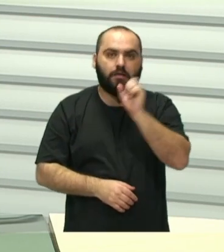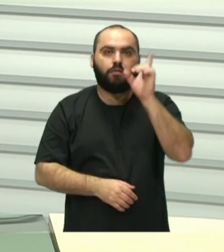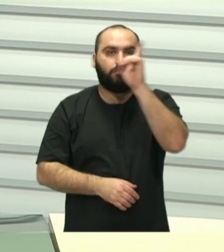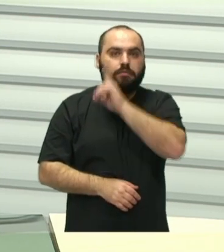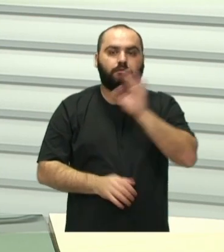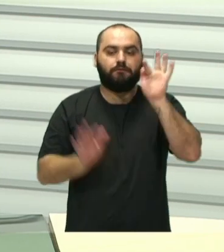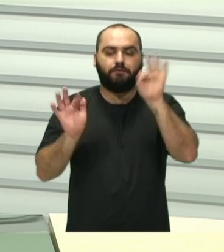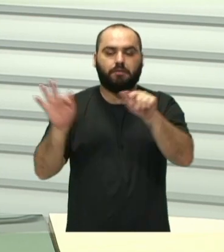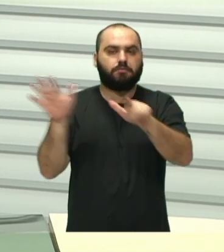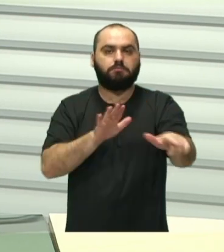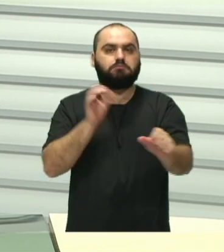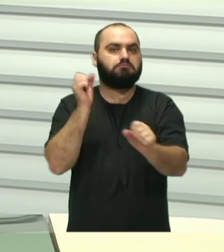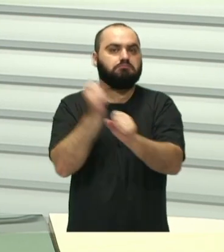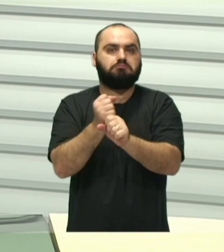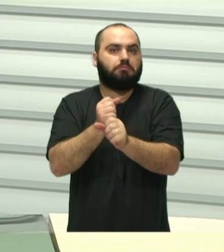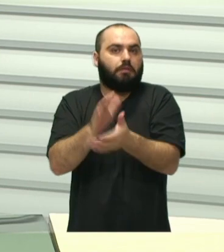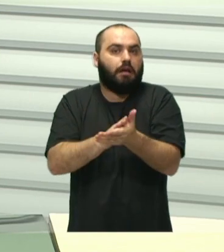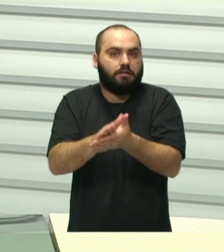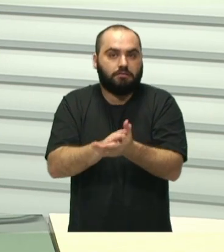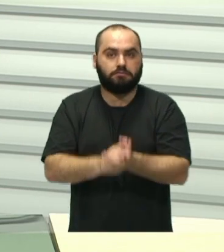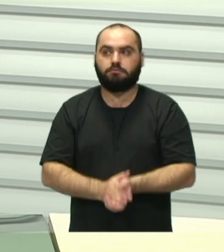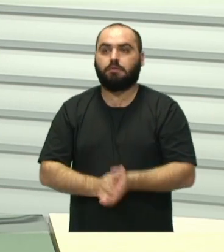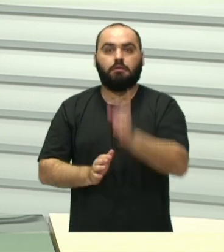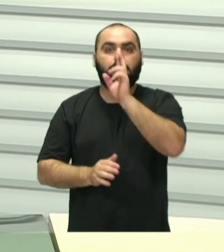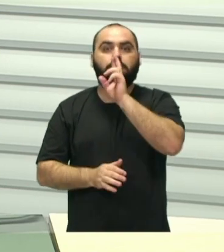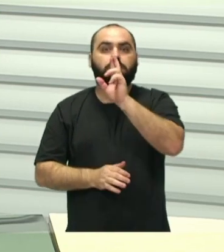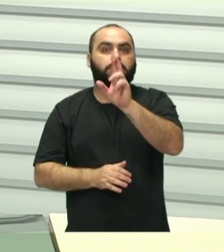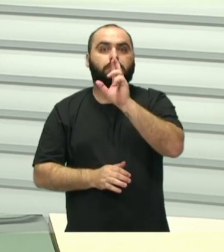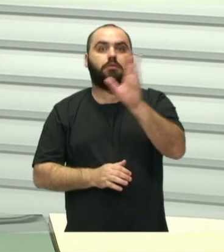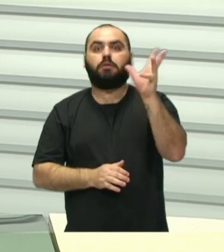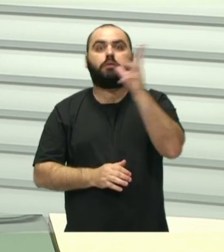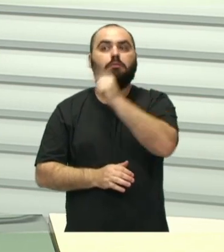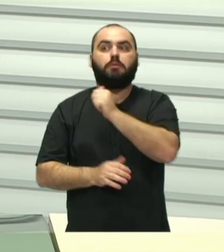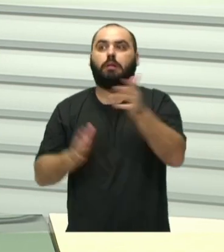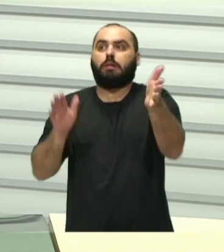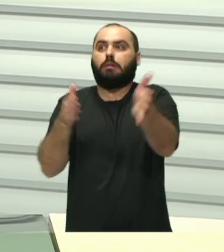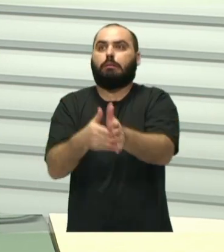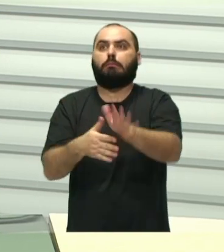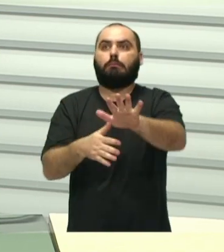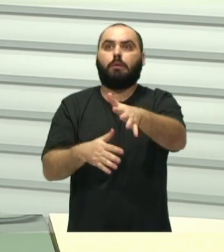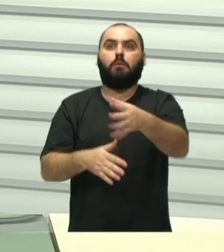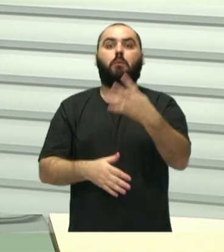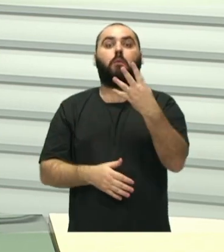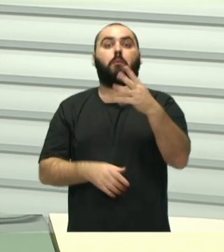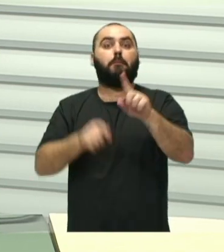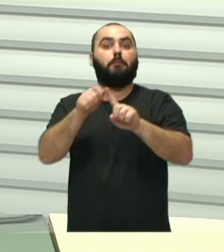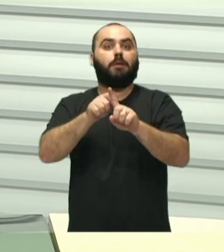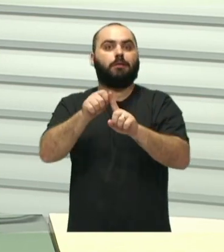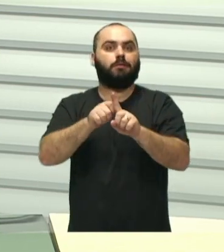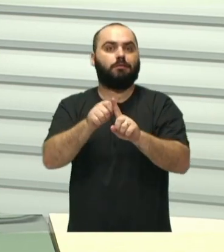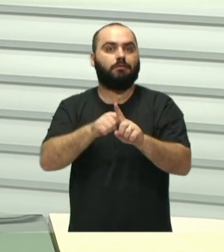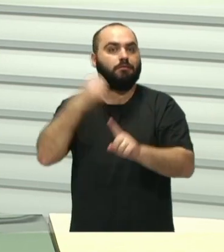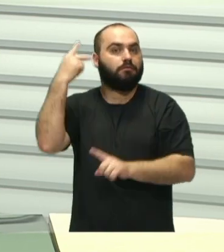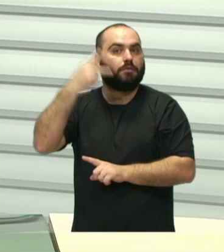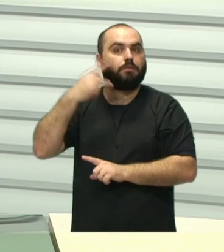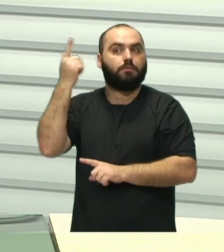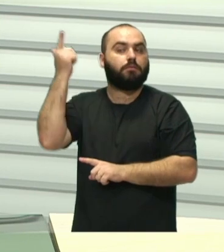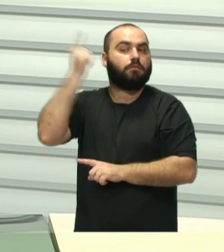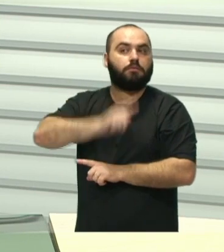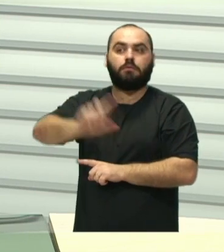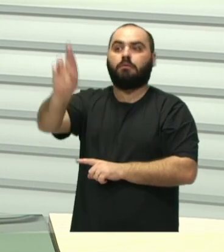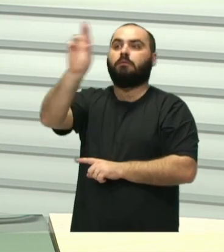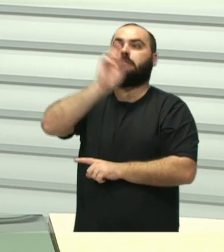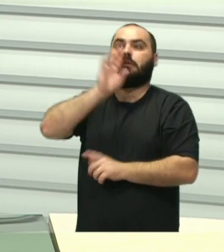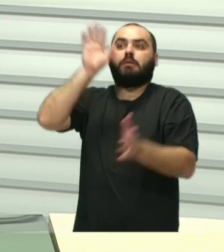do final de semana então uma resposta poderia chegar aí até quase quatro meses para que o vereador pudesse é tomar uma